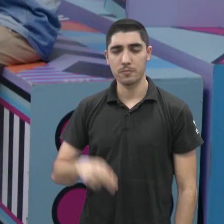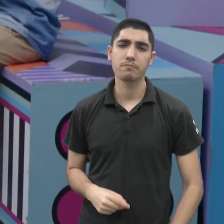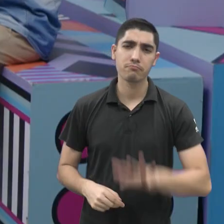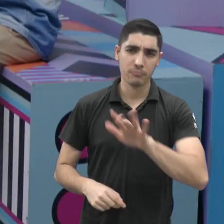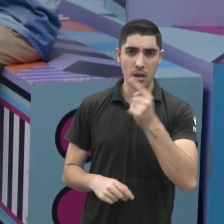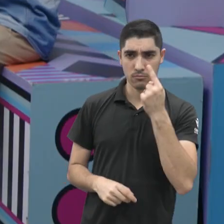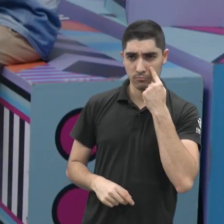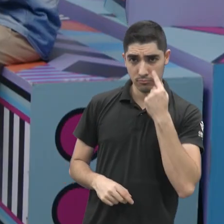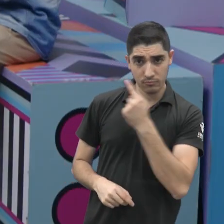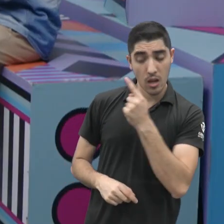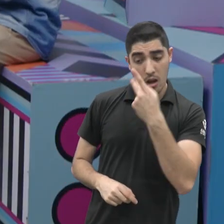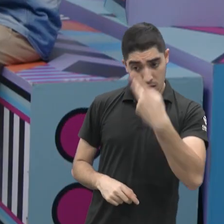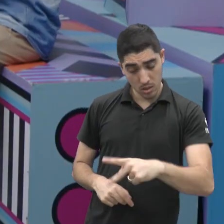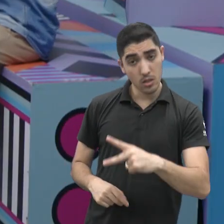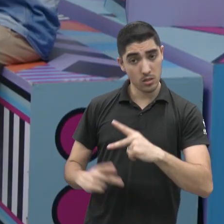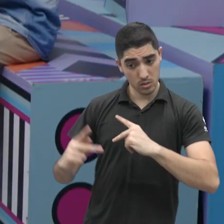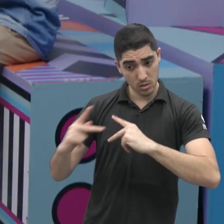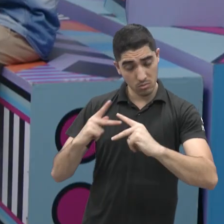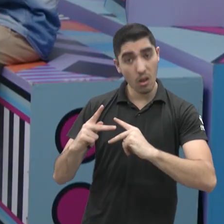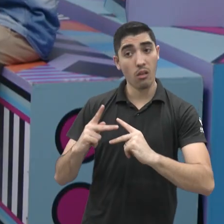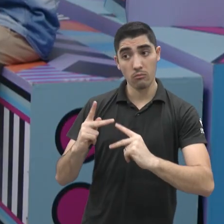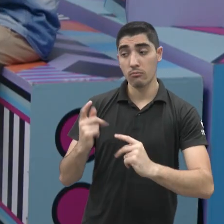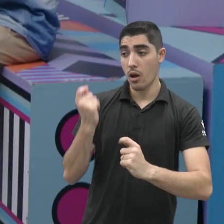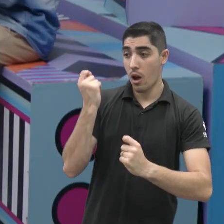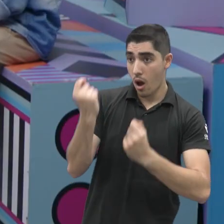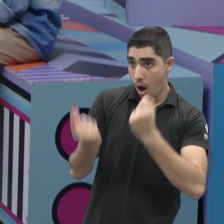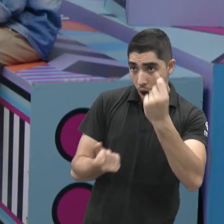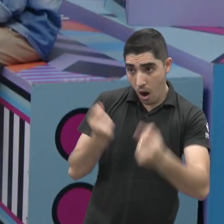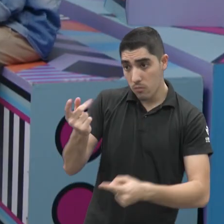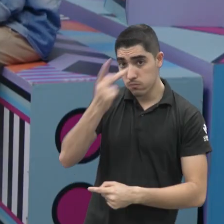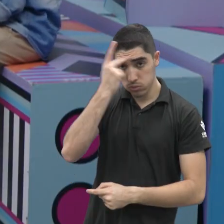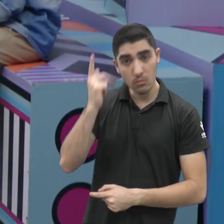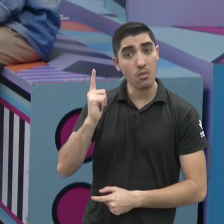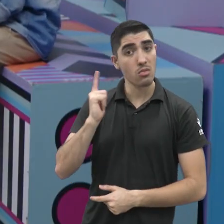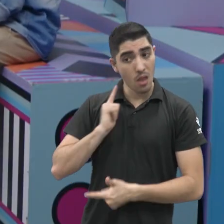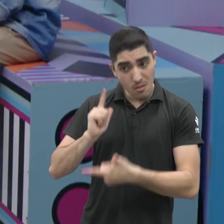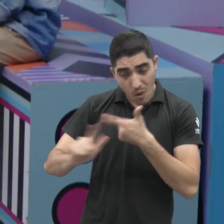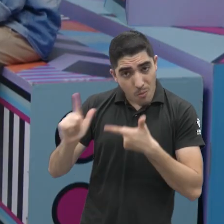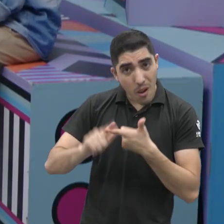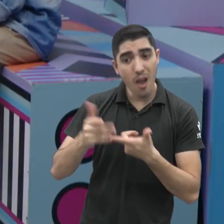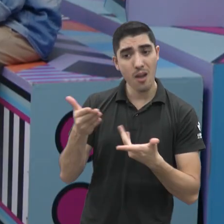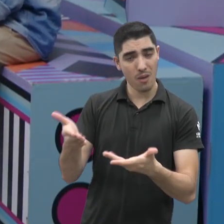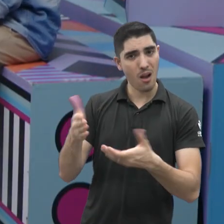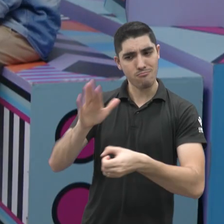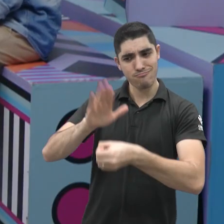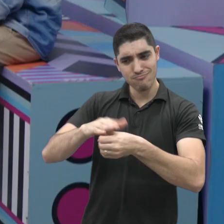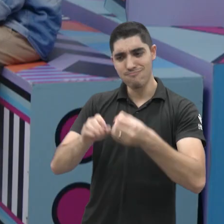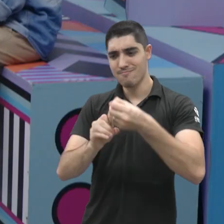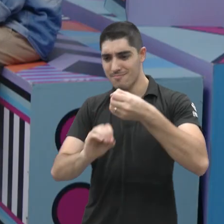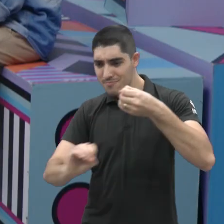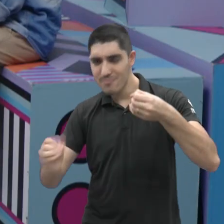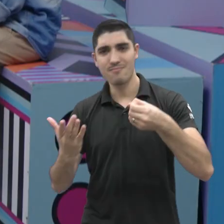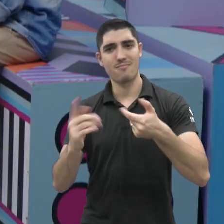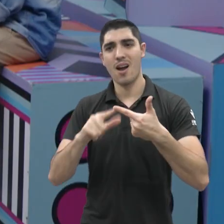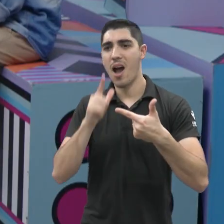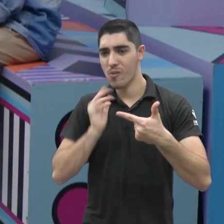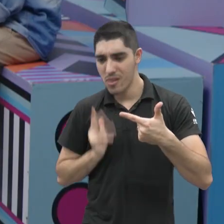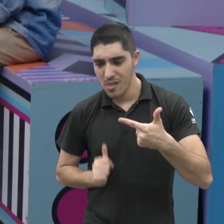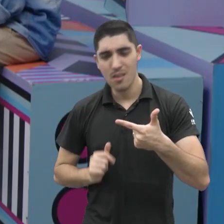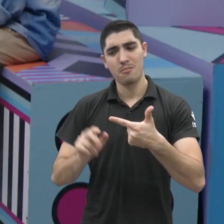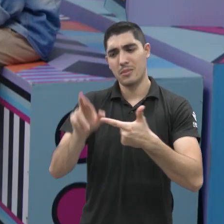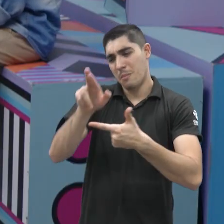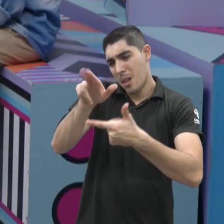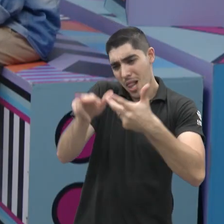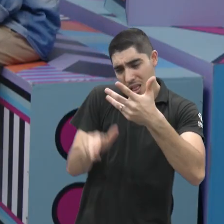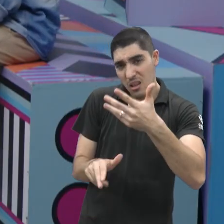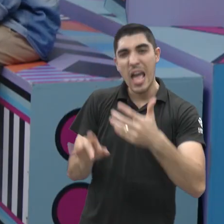num recorte aqui da cidade que tem pessoas que têm problema com saneamento aqui na cidade. Então, não é só